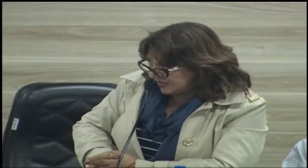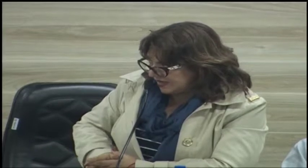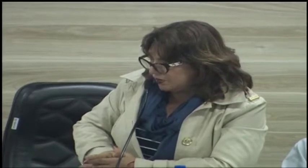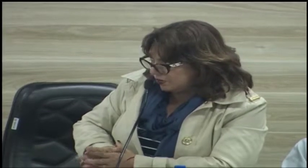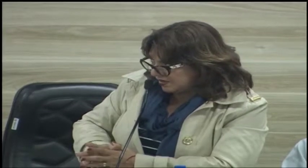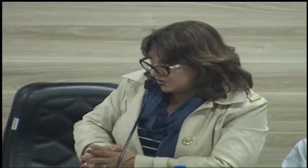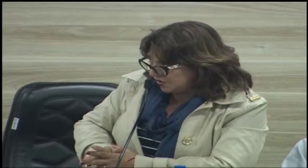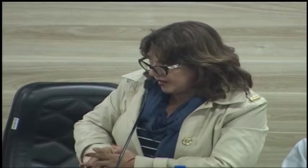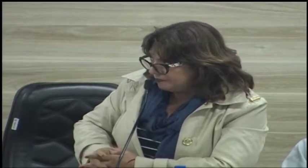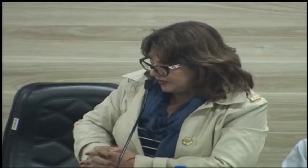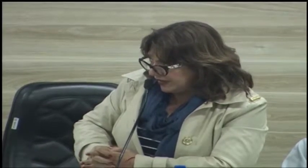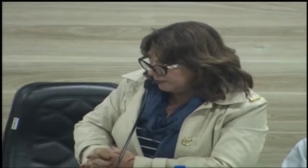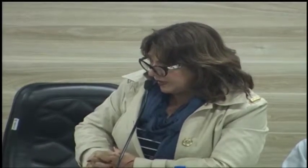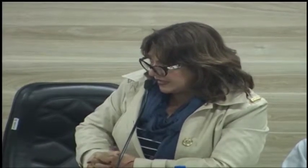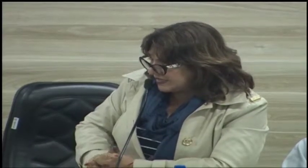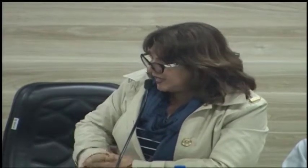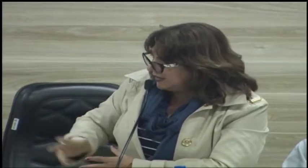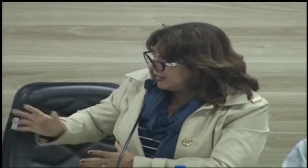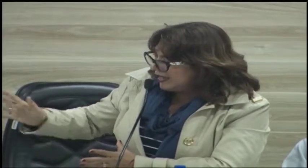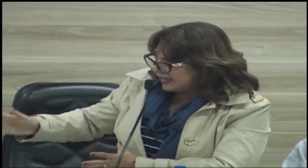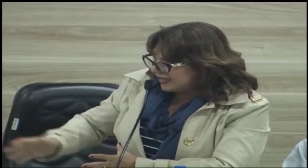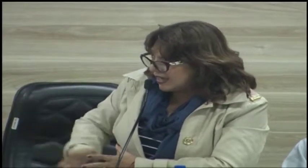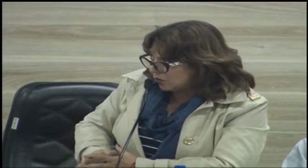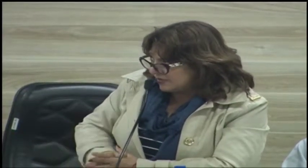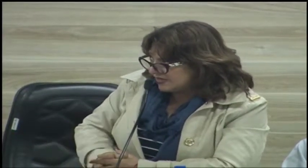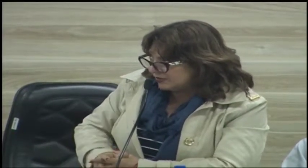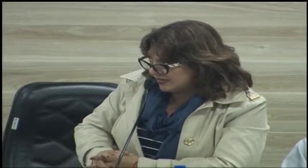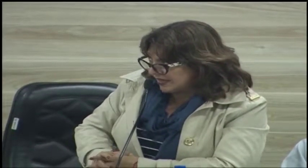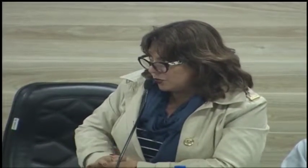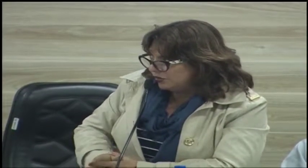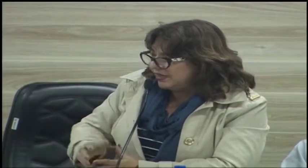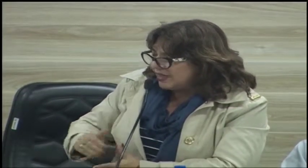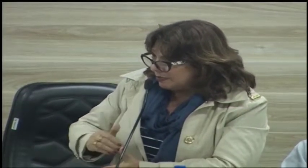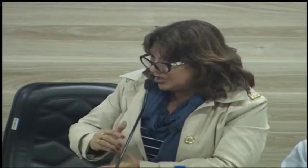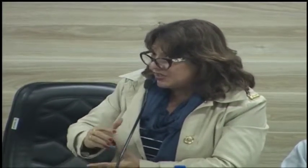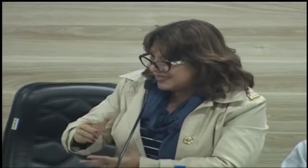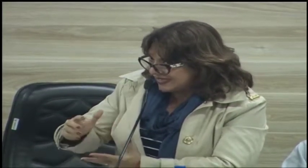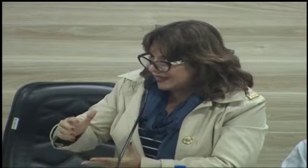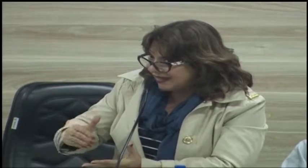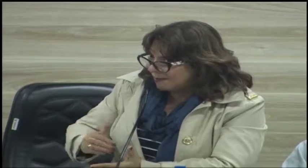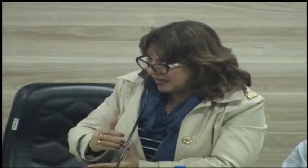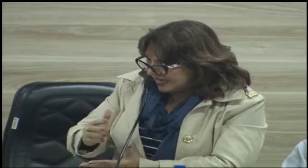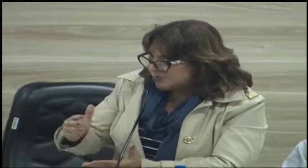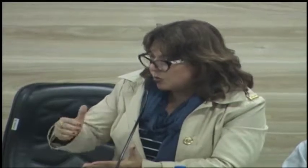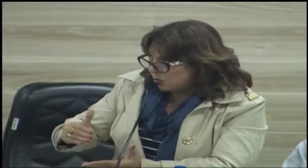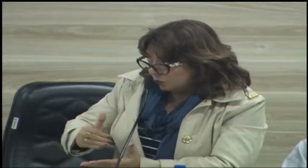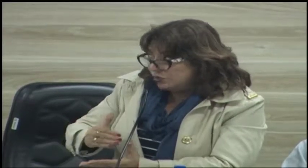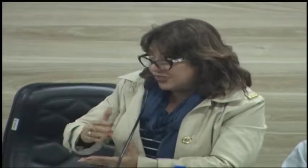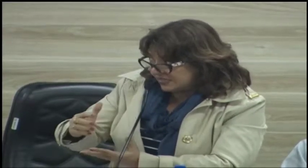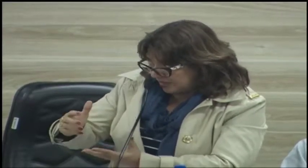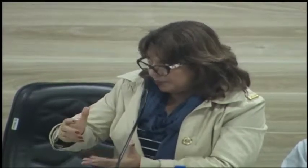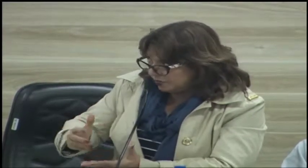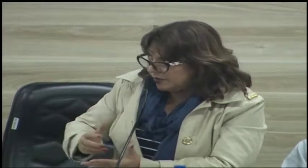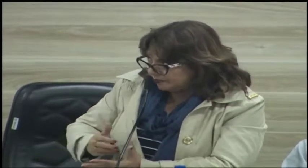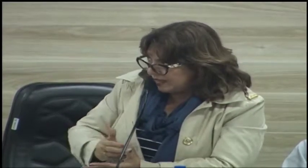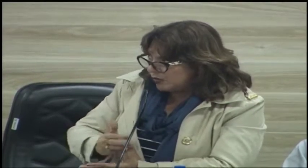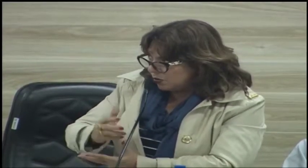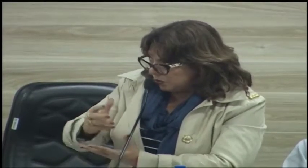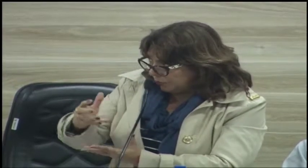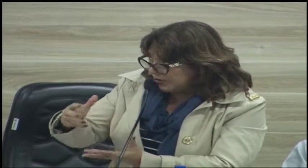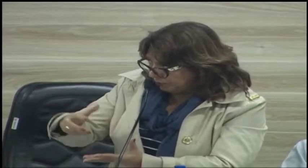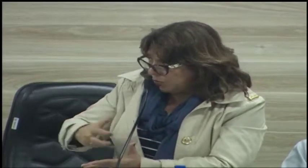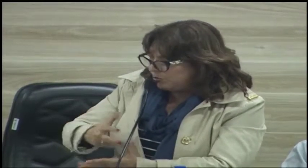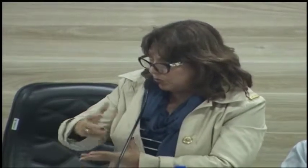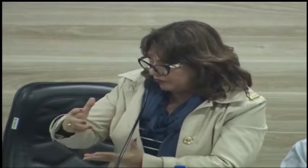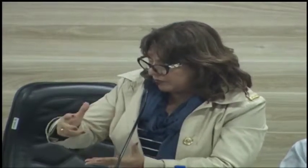nessa comissão do qual a senhora, né, preside, e na Comissão da Saúde, para a gente sempre sentar mesmo com o município, né,